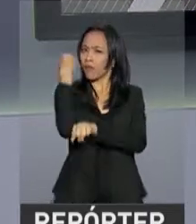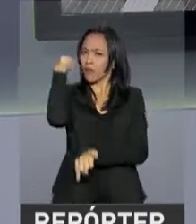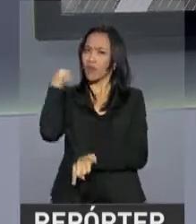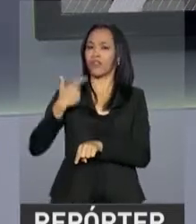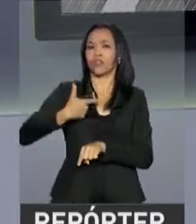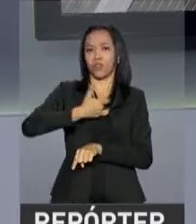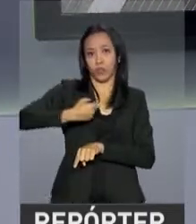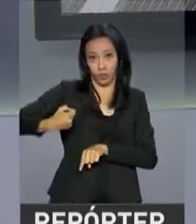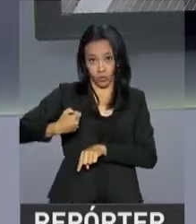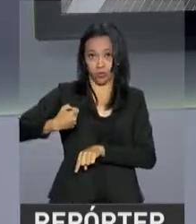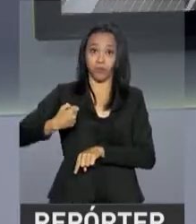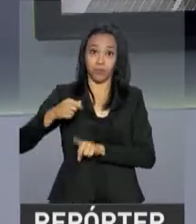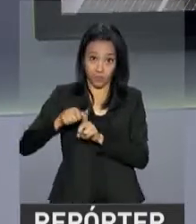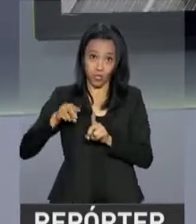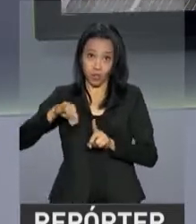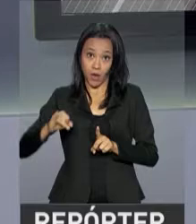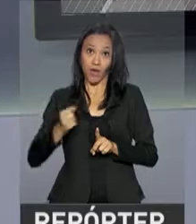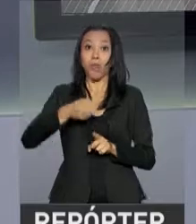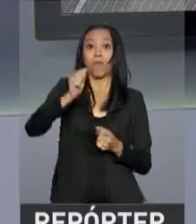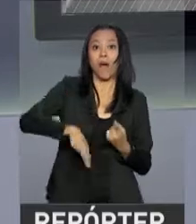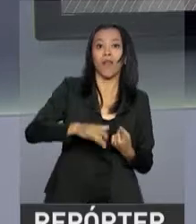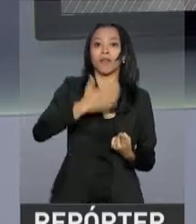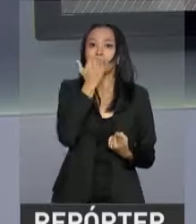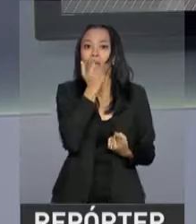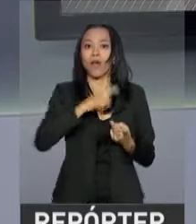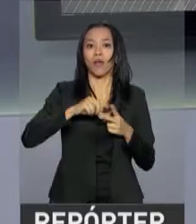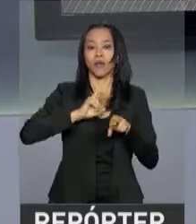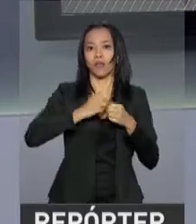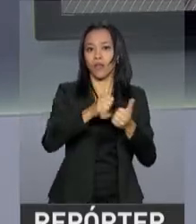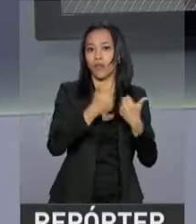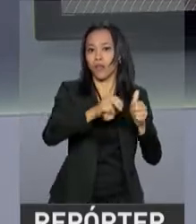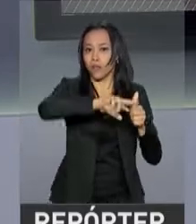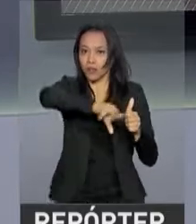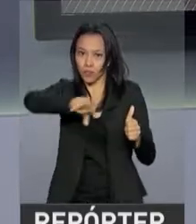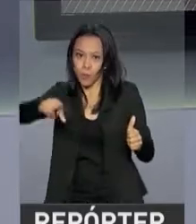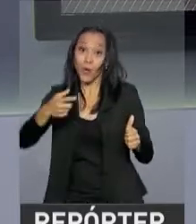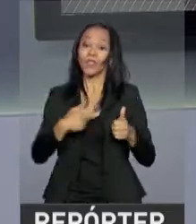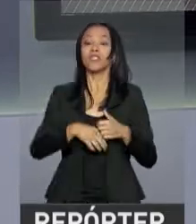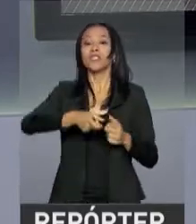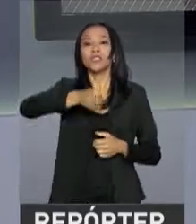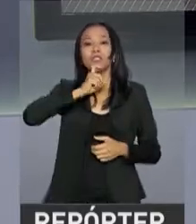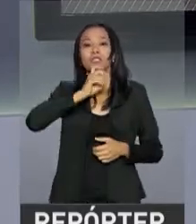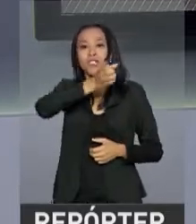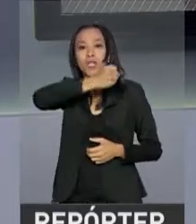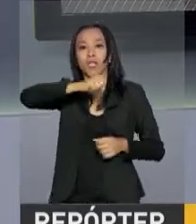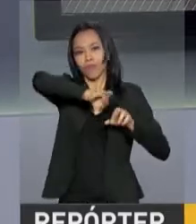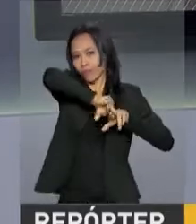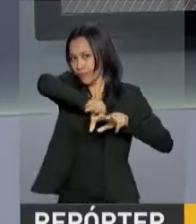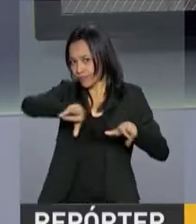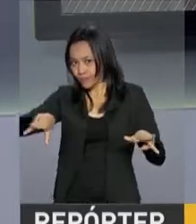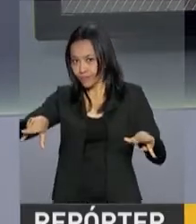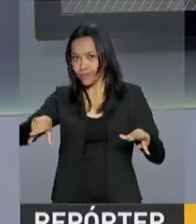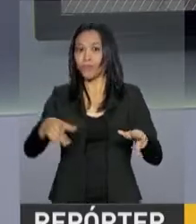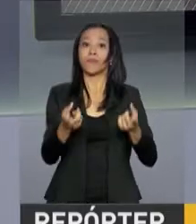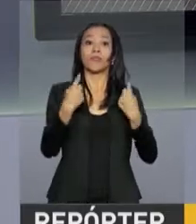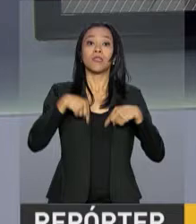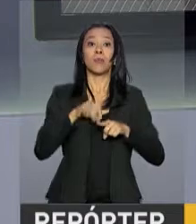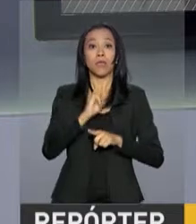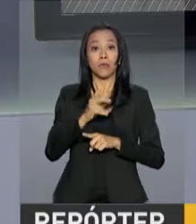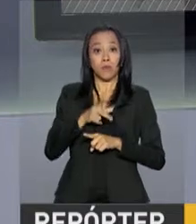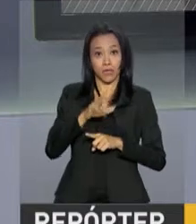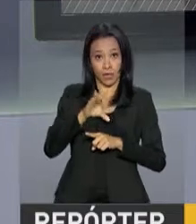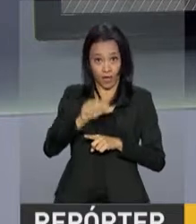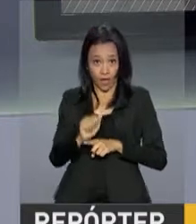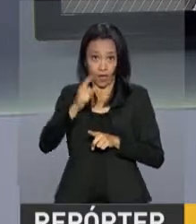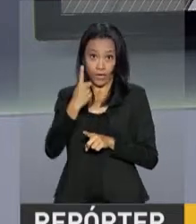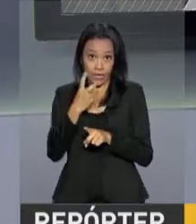destaques para a queda foram os alimentos os transportes e os artigos de residência no acumulado do ano o ipca-15 ficou em